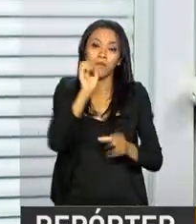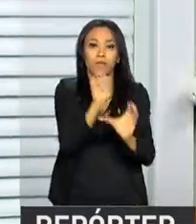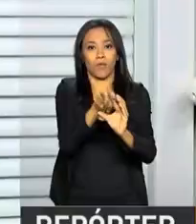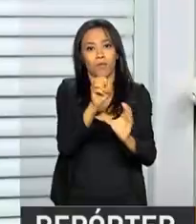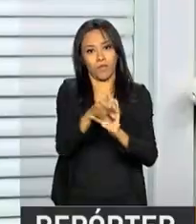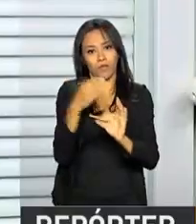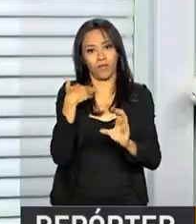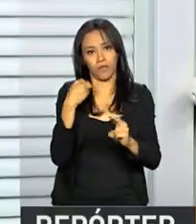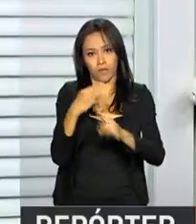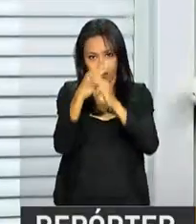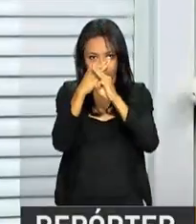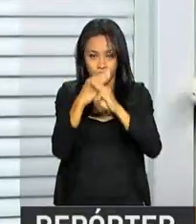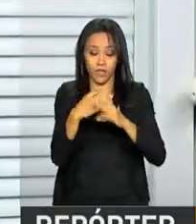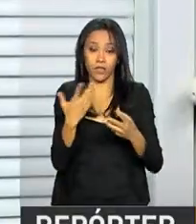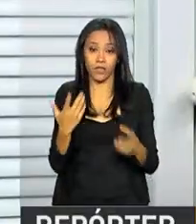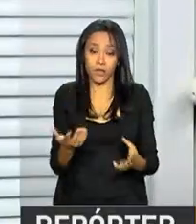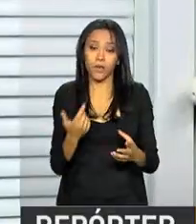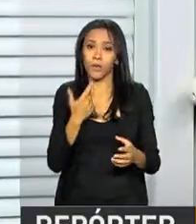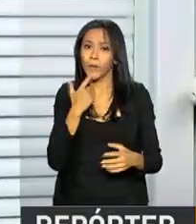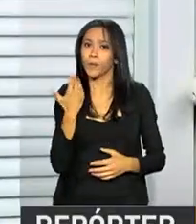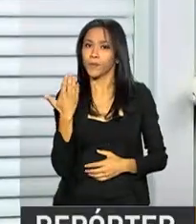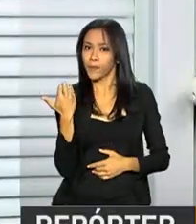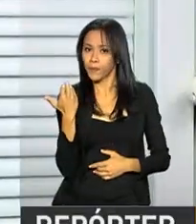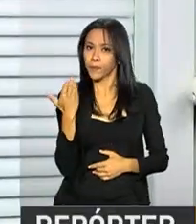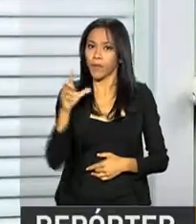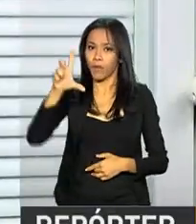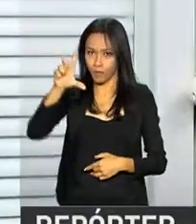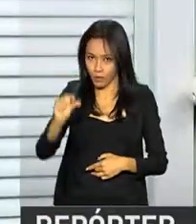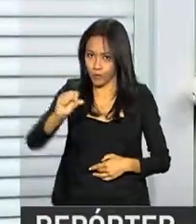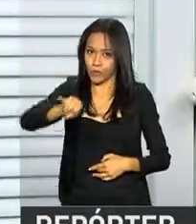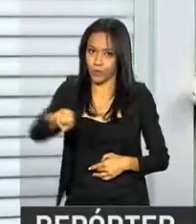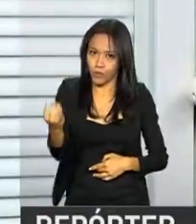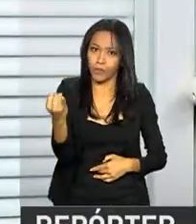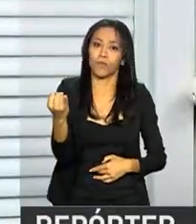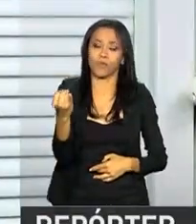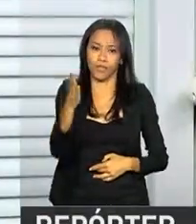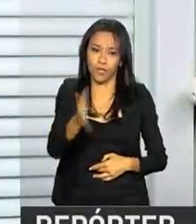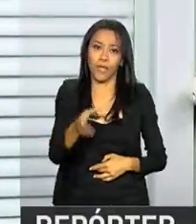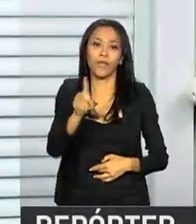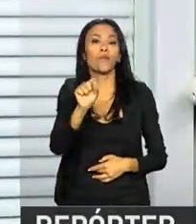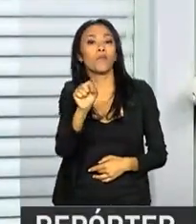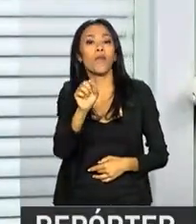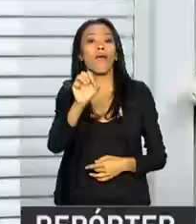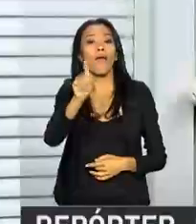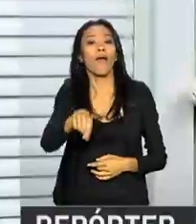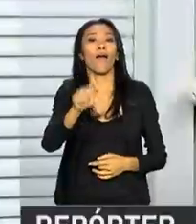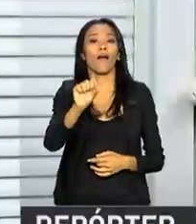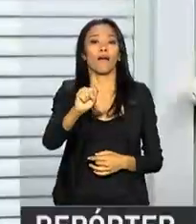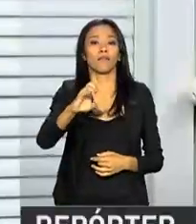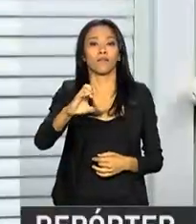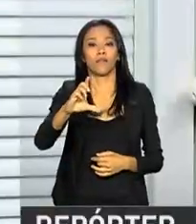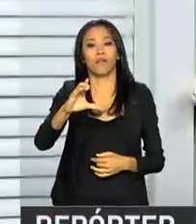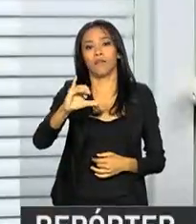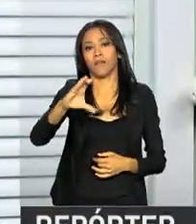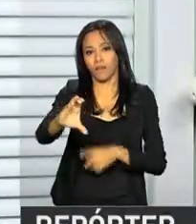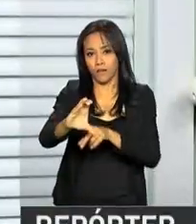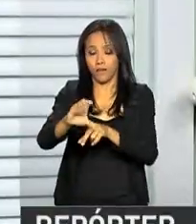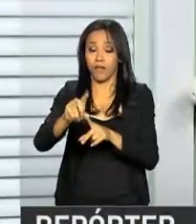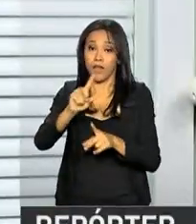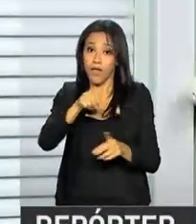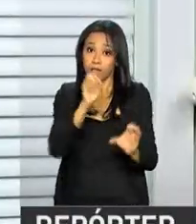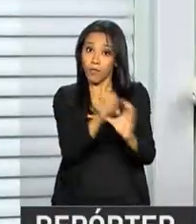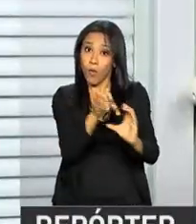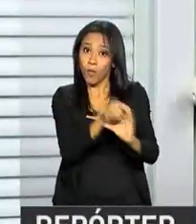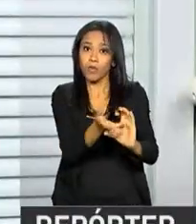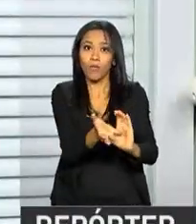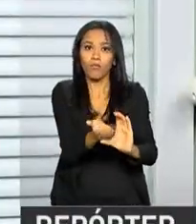e com a recente redução da taxa de juros de mercado à taxa selic essa rentabilidade da poupança tem sido